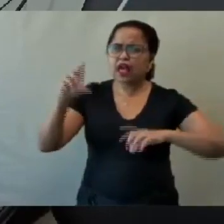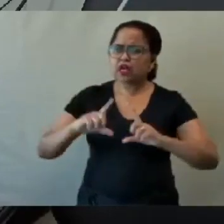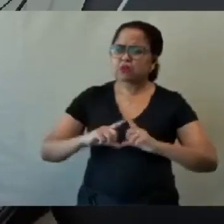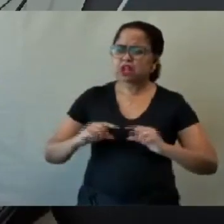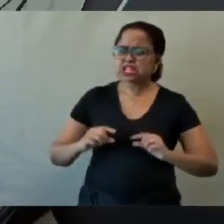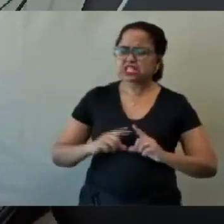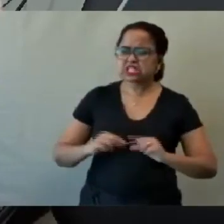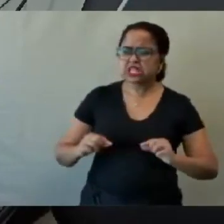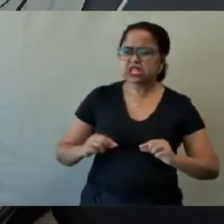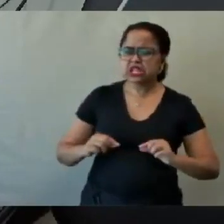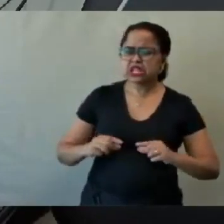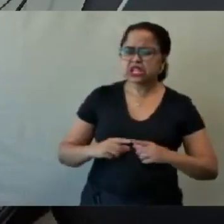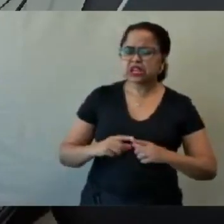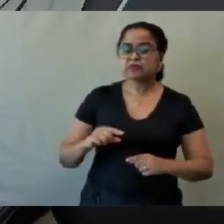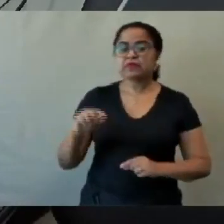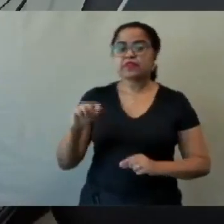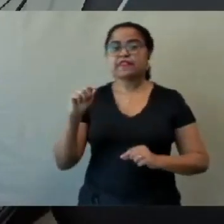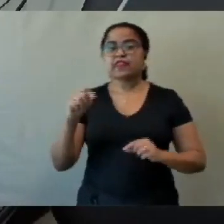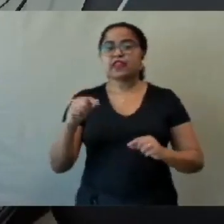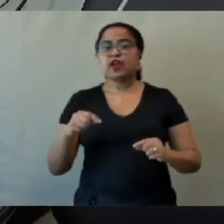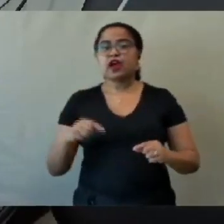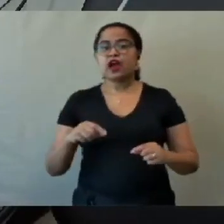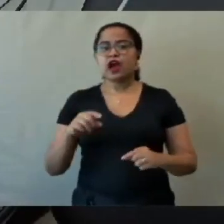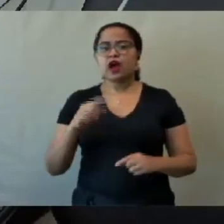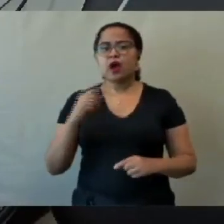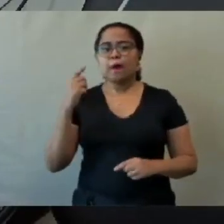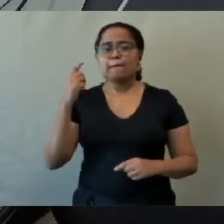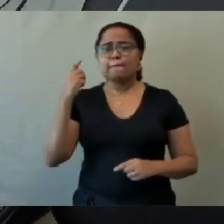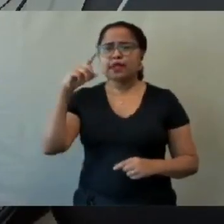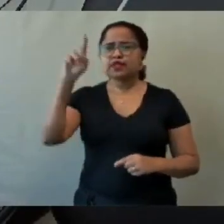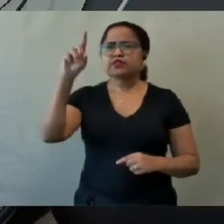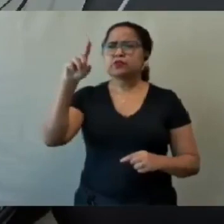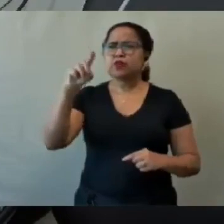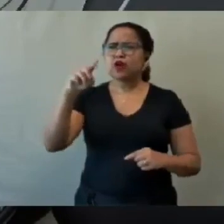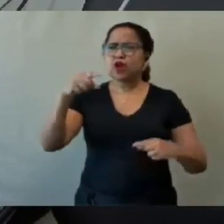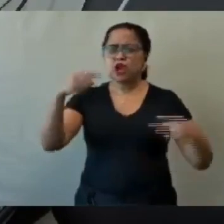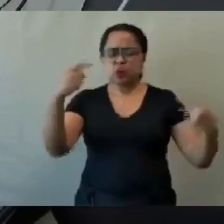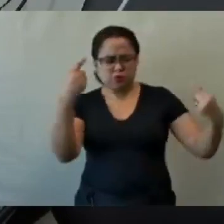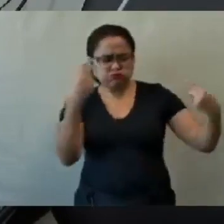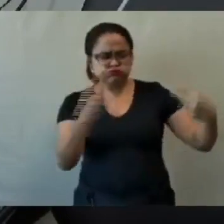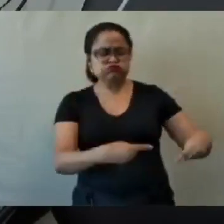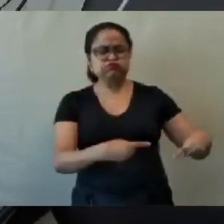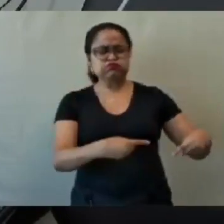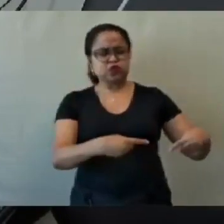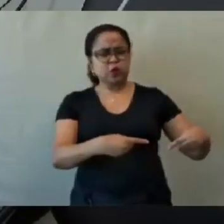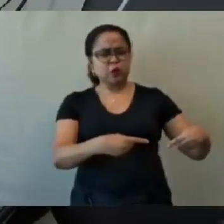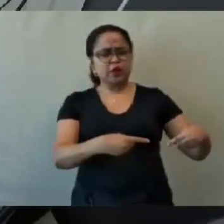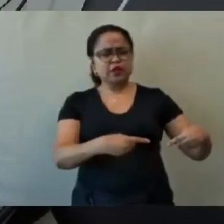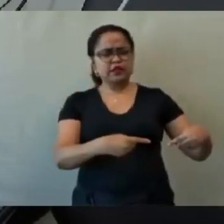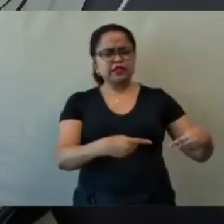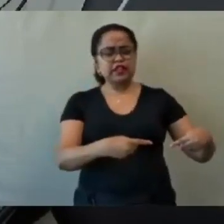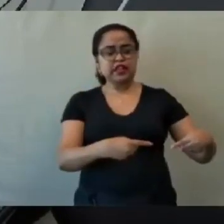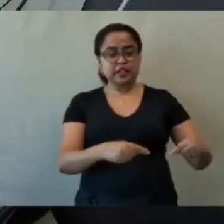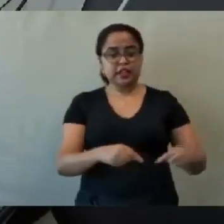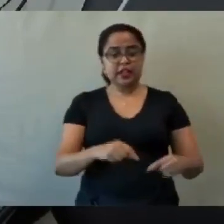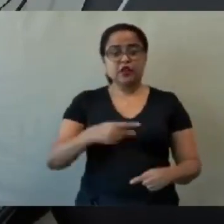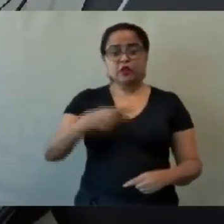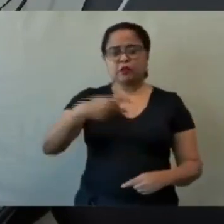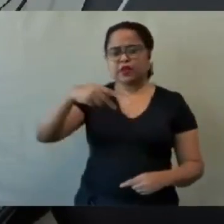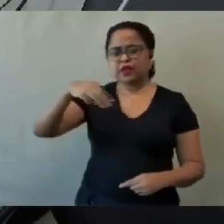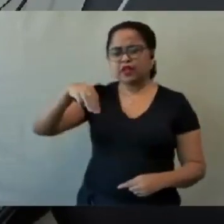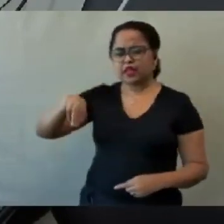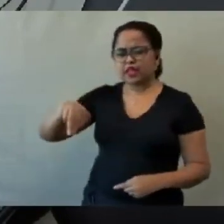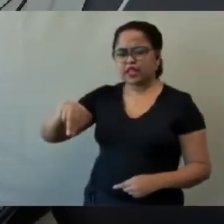deles vai ser combater esse Plano Nacional de Educação. Combater principalmente todas as partes que falam